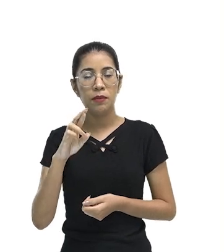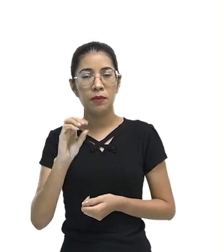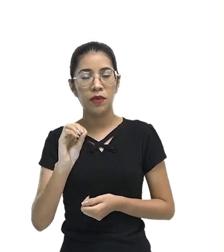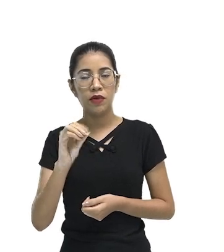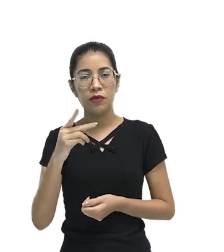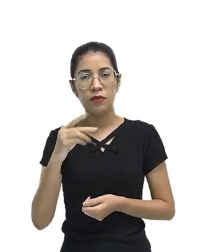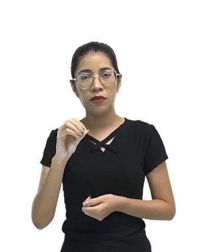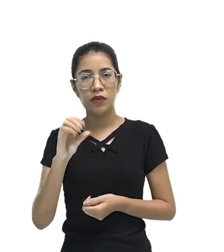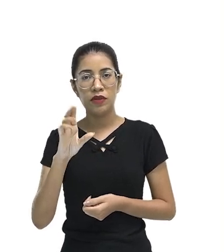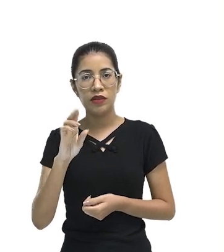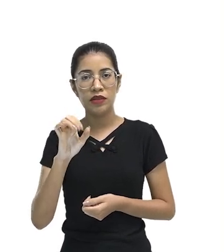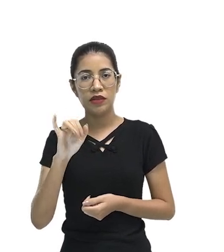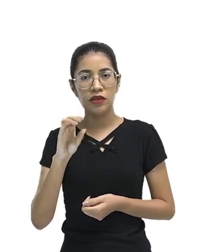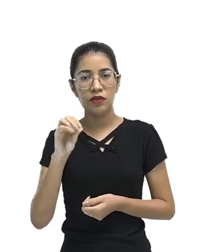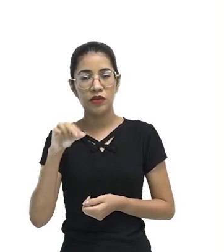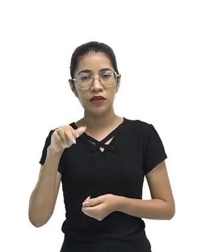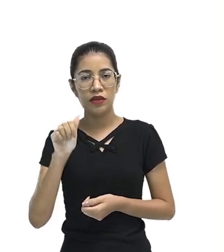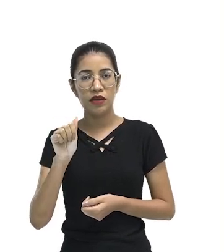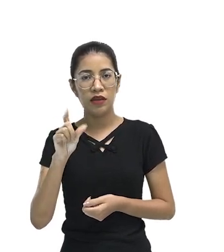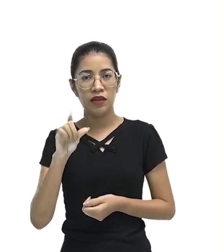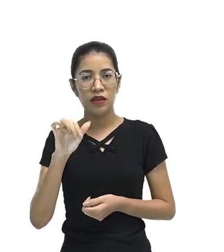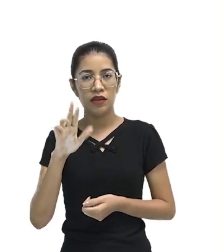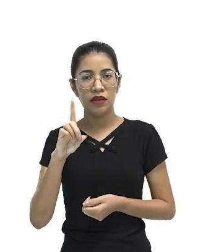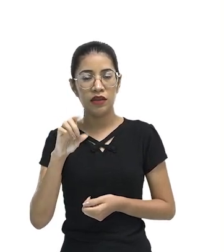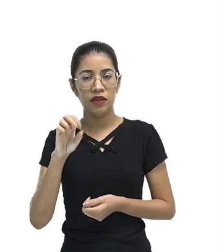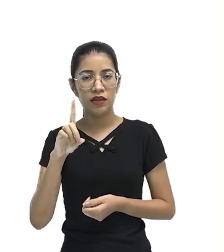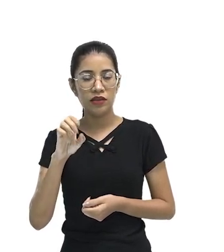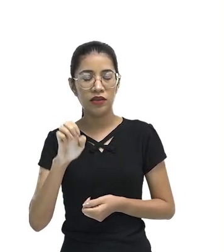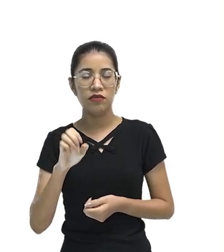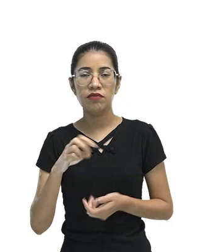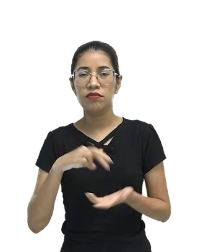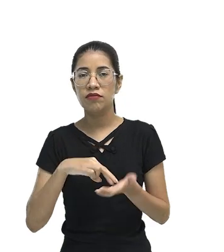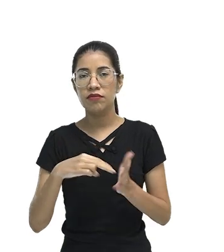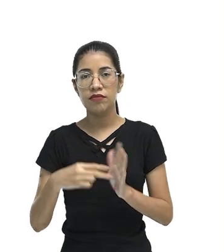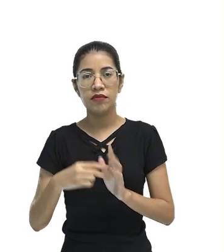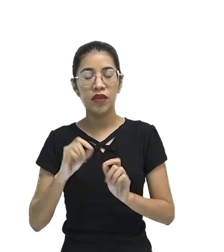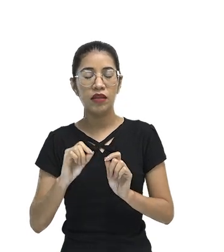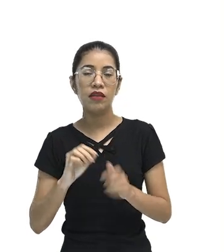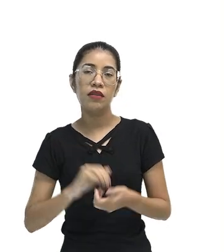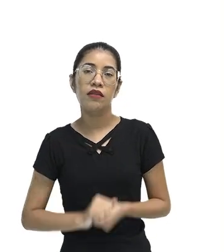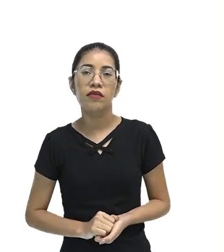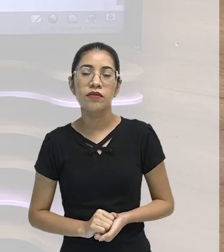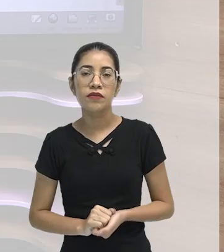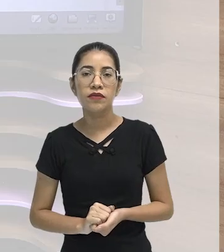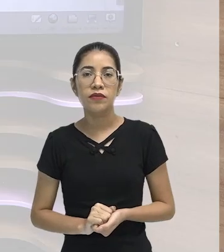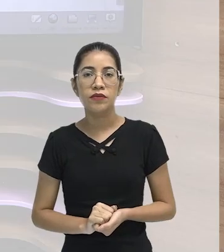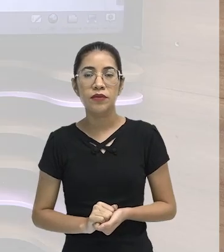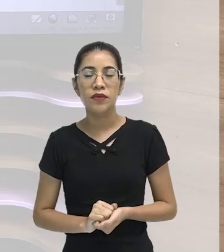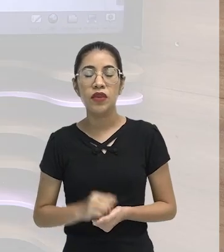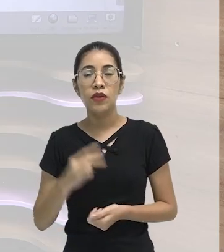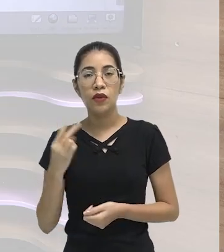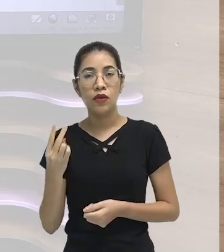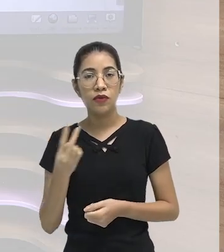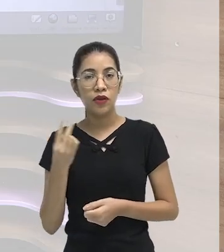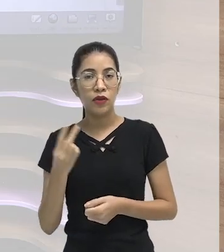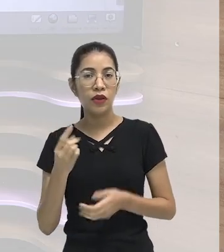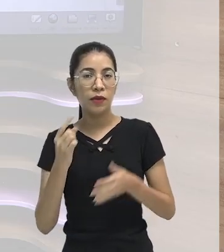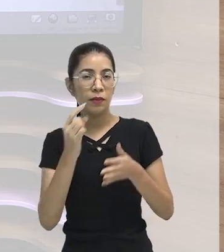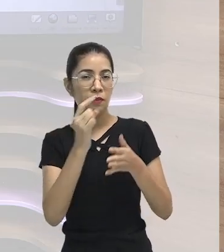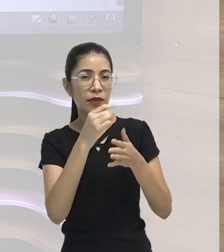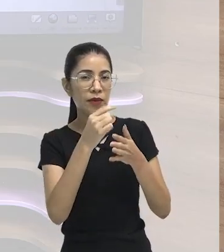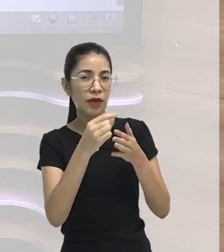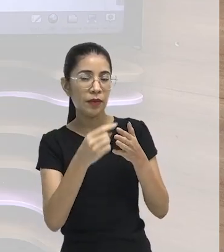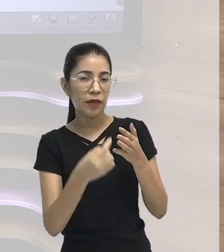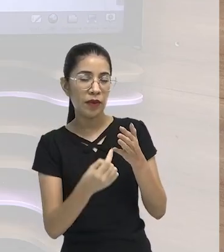que é uma constante de proporcionalidade? É justamente o valor o qual os elementos eles